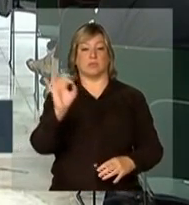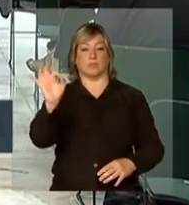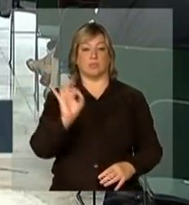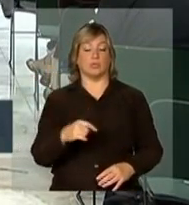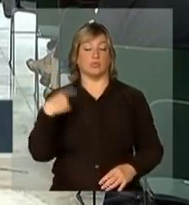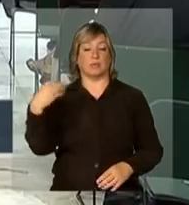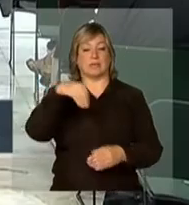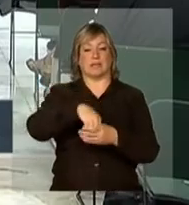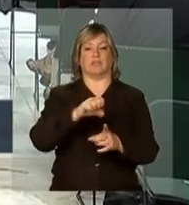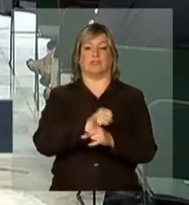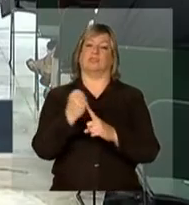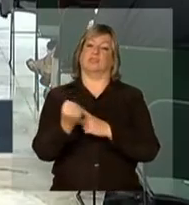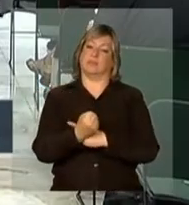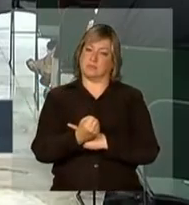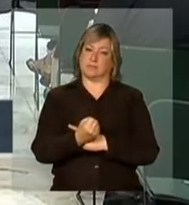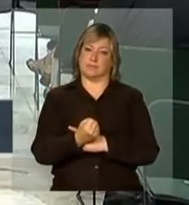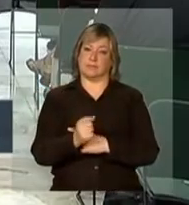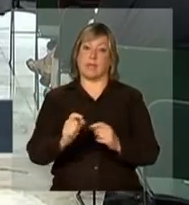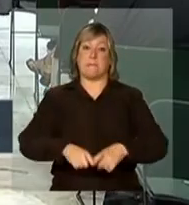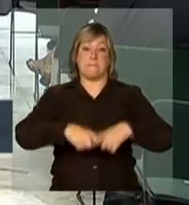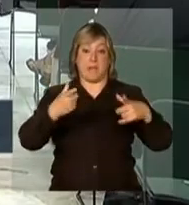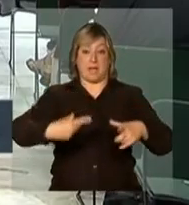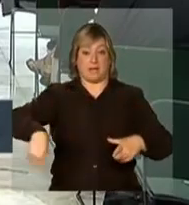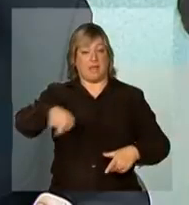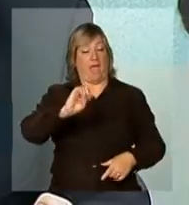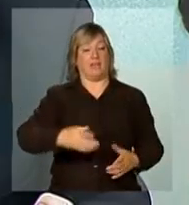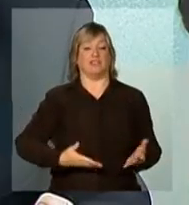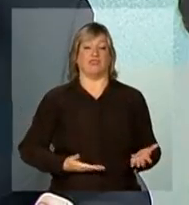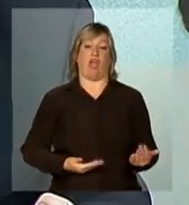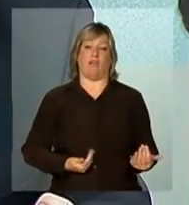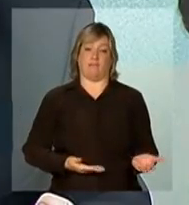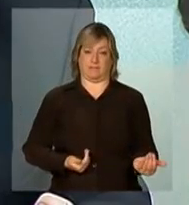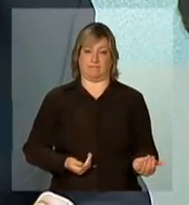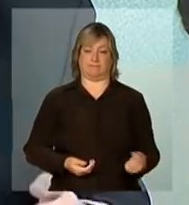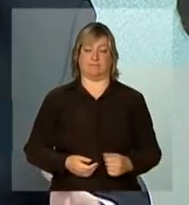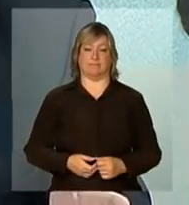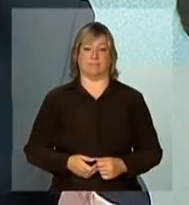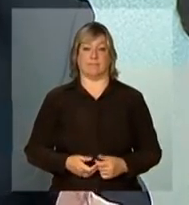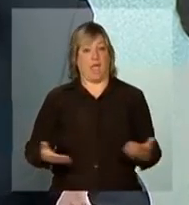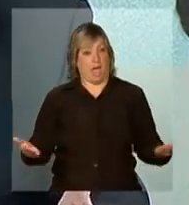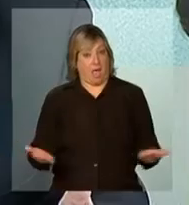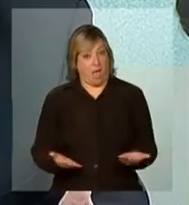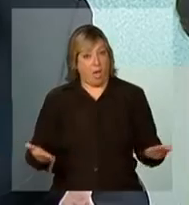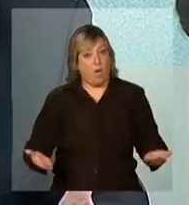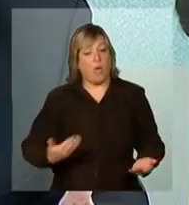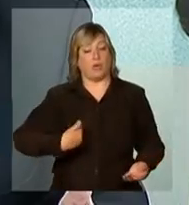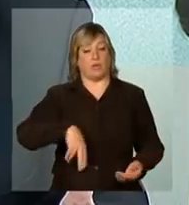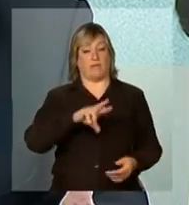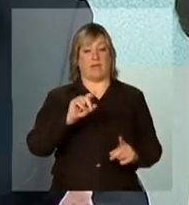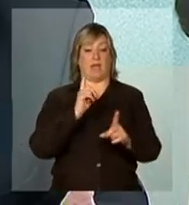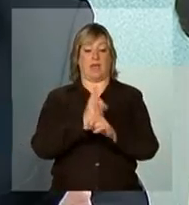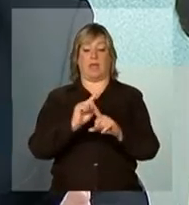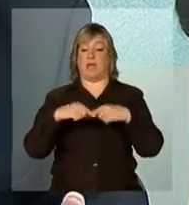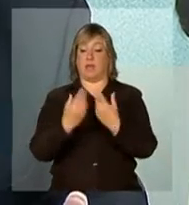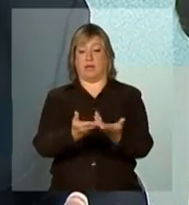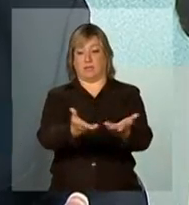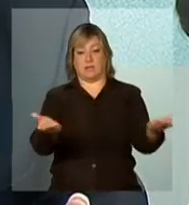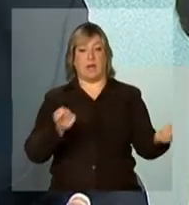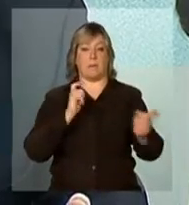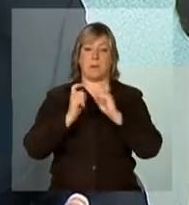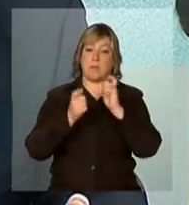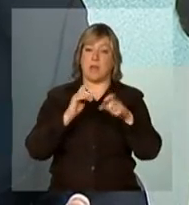sociedade e a maioria desses são jovens. Nesta hora que vamos estar reunidos e vamos